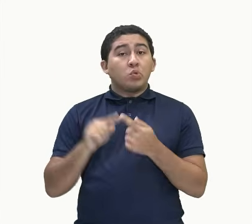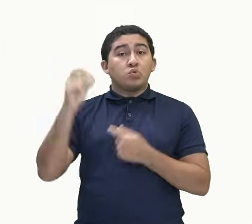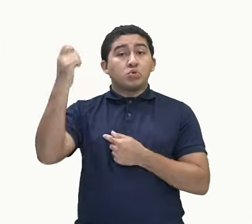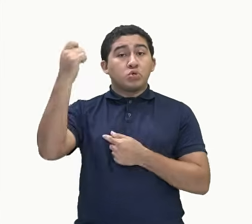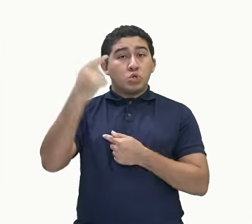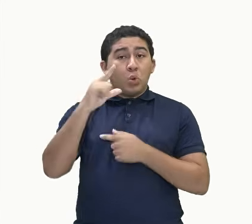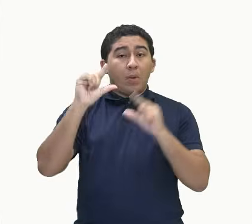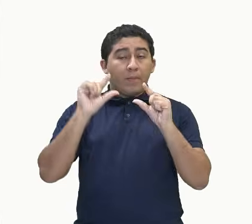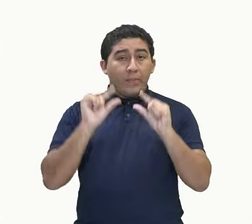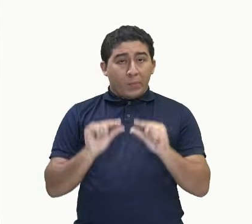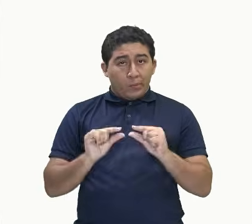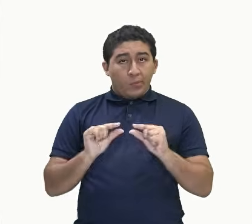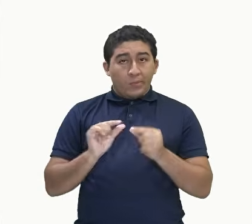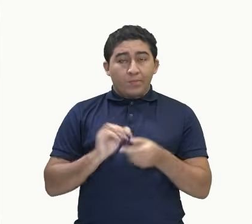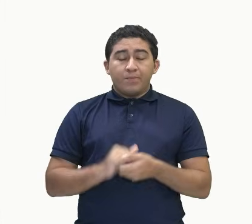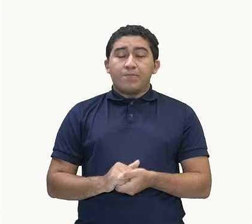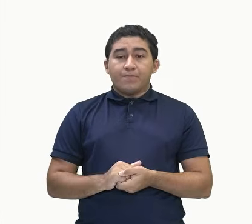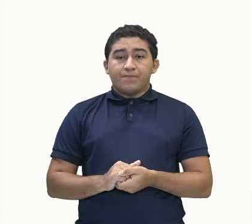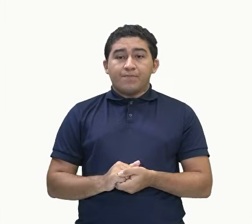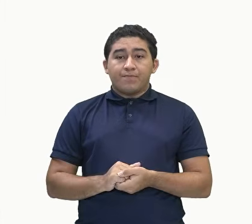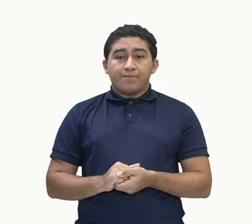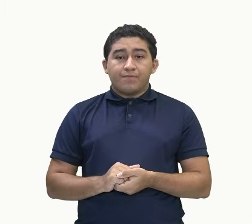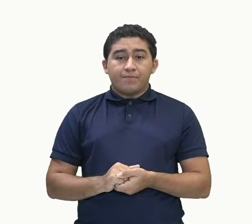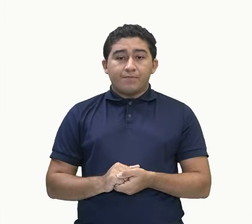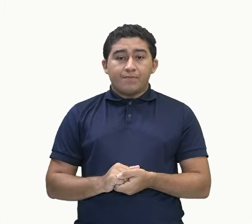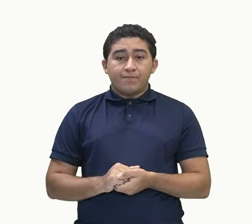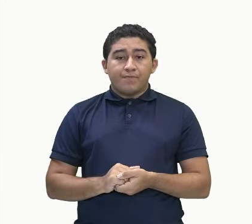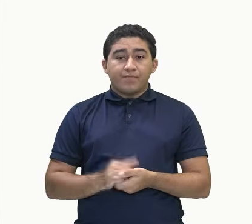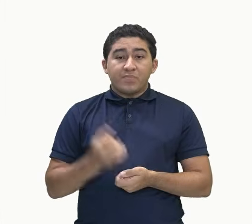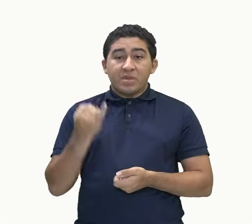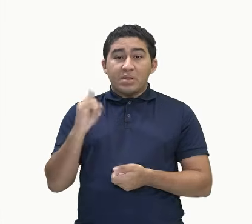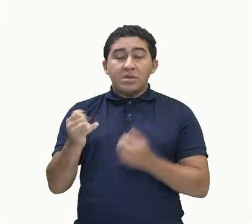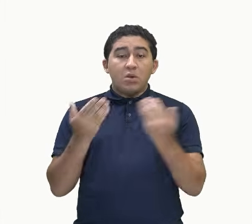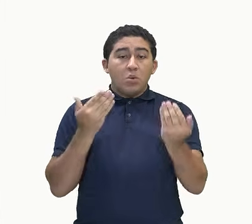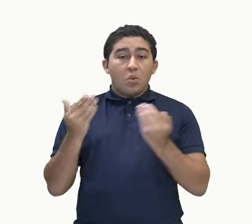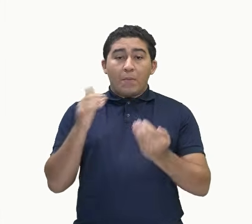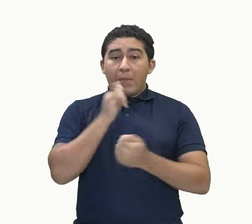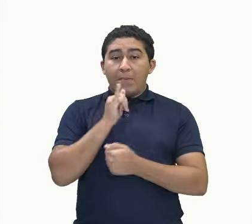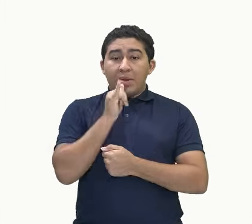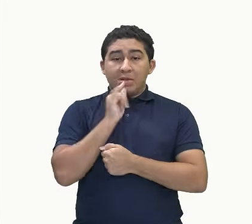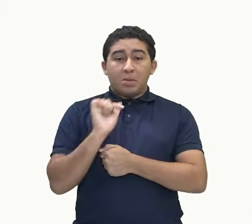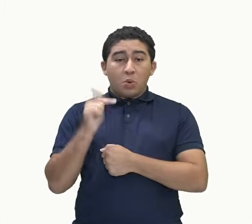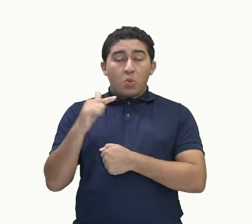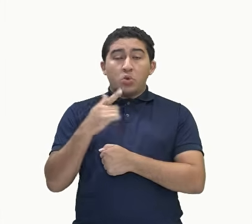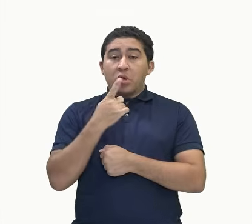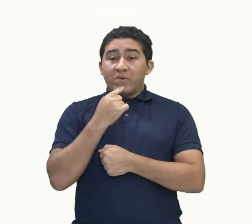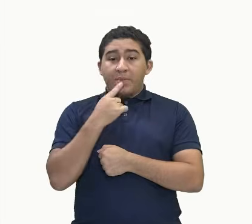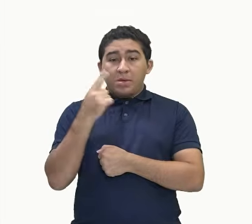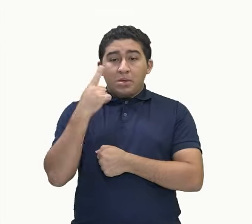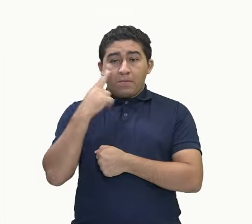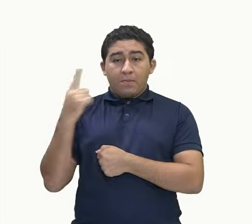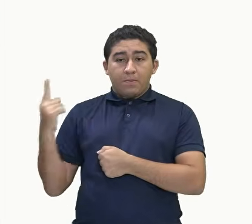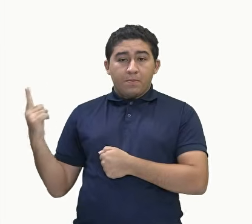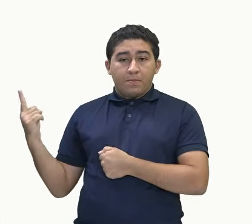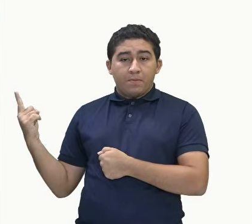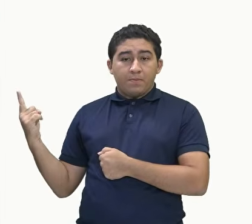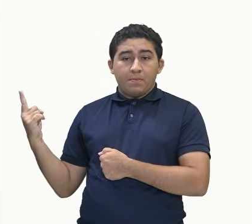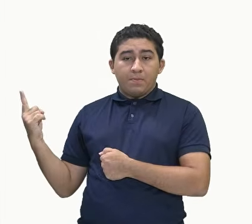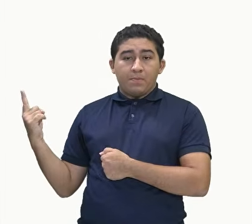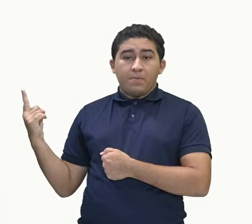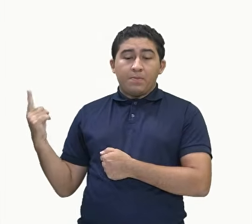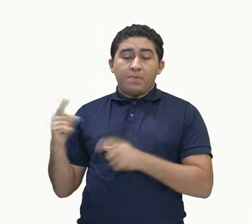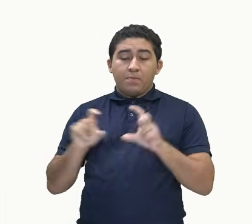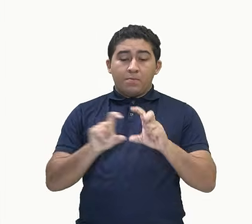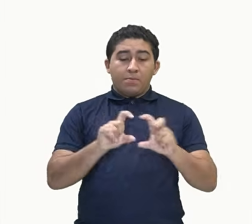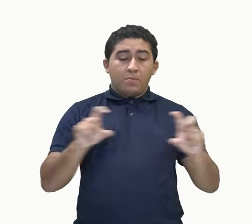vai ser bem menor do que numa área, por exemplo, na área tropical, né? Então, a gente observa que vai